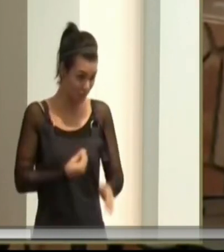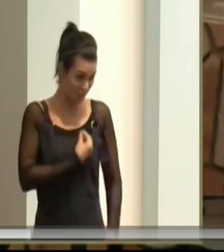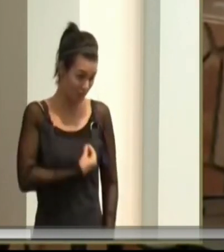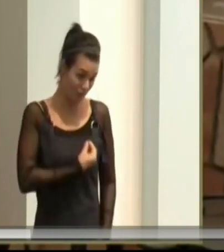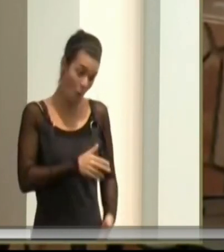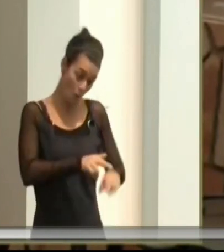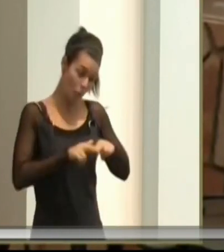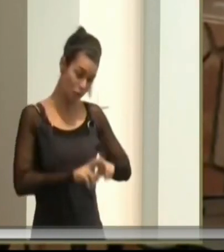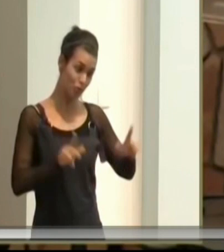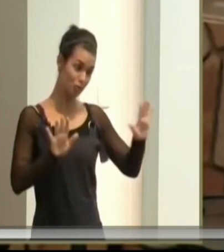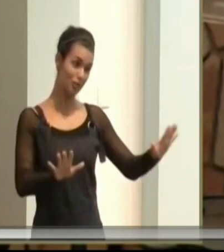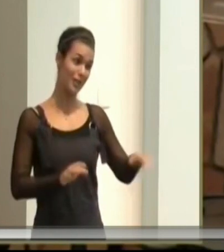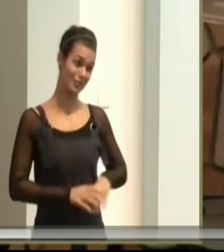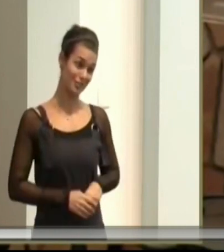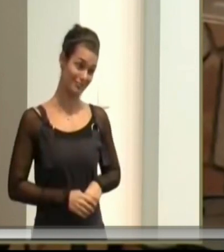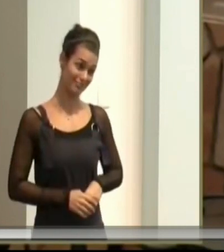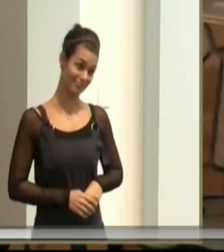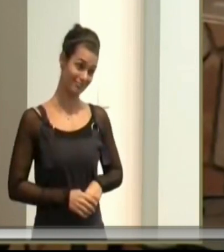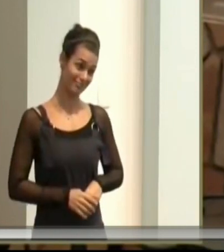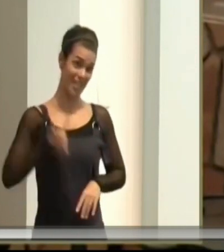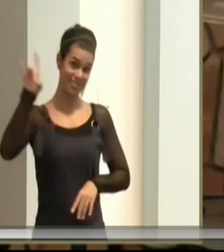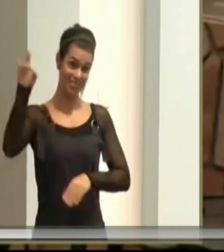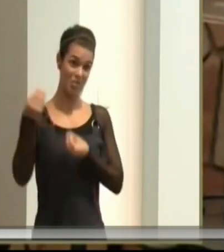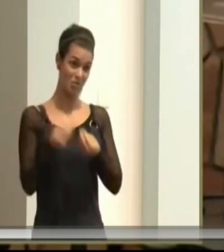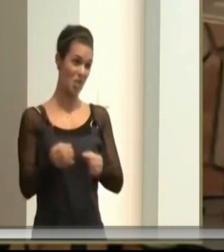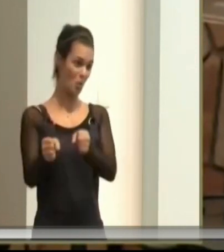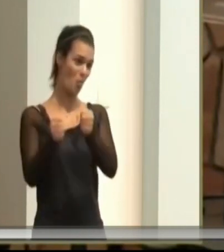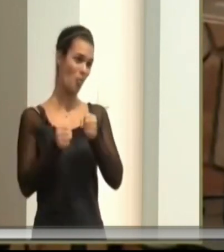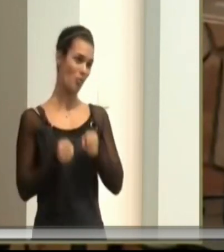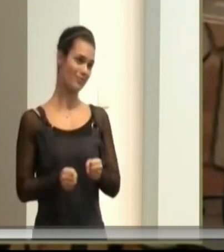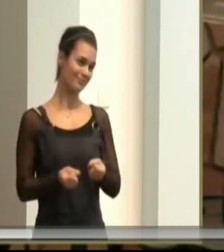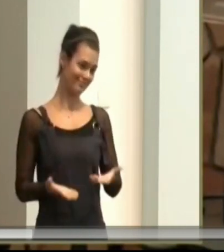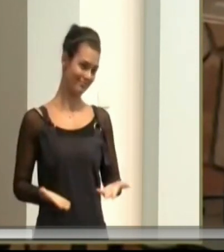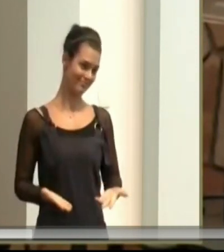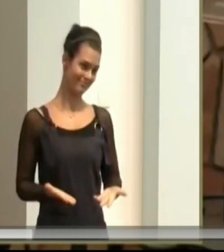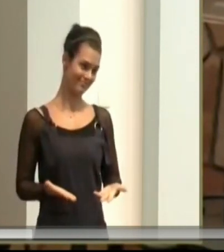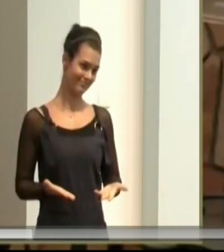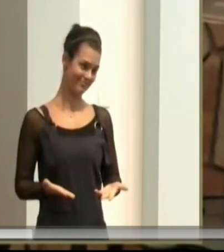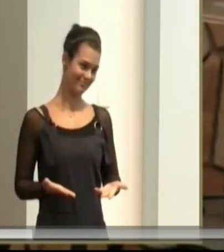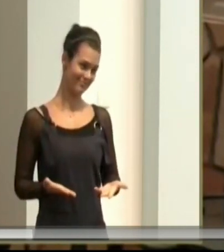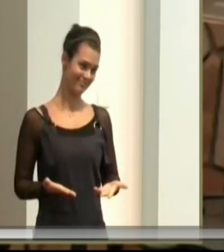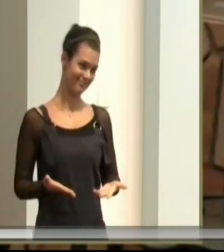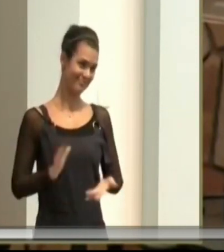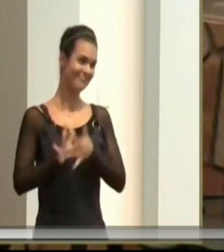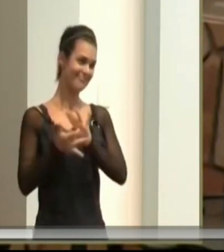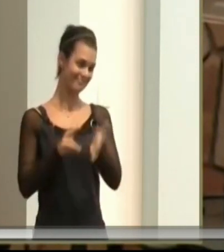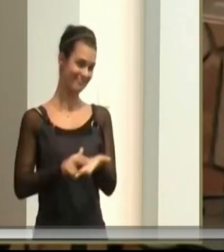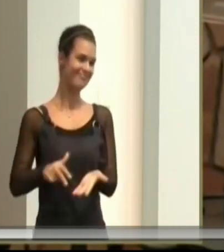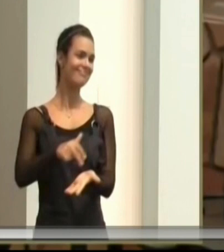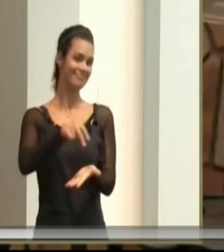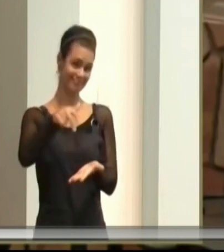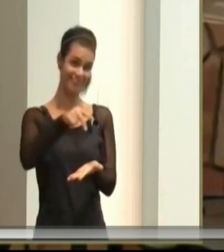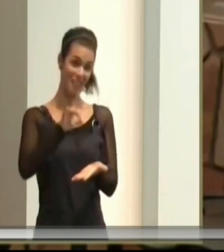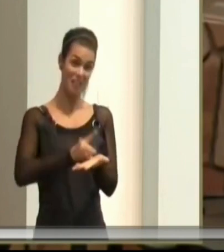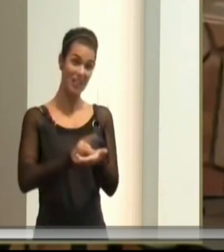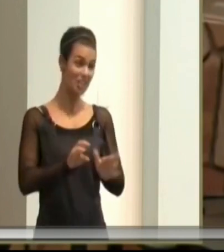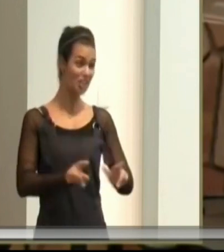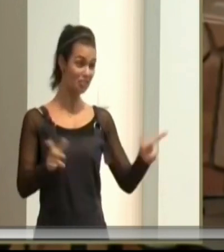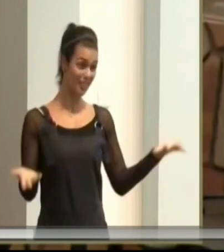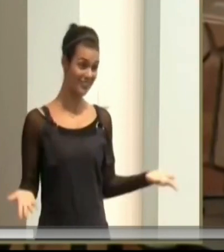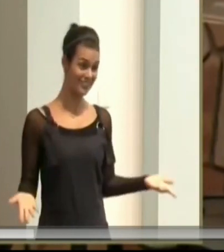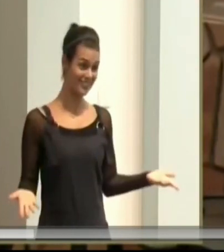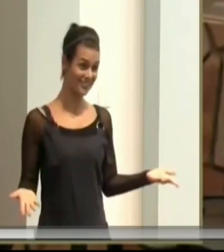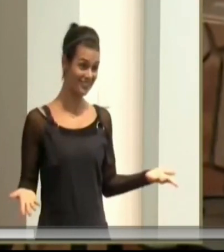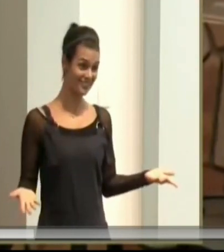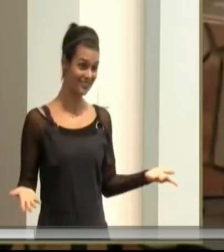Esta é a diferença daquilo que nós cremos. Ele ressuscitou. A ressurreição se tornou a mensagem